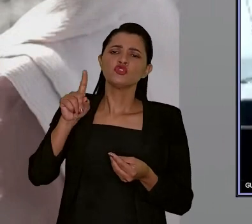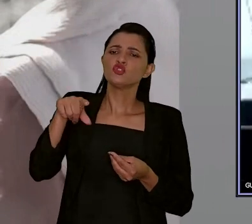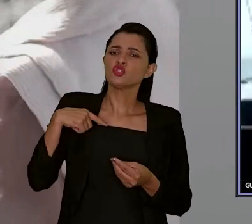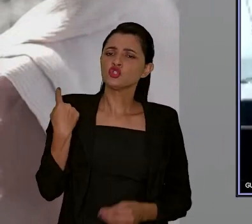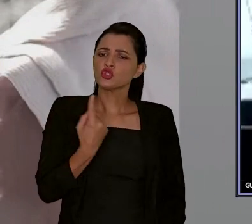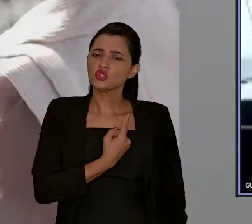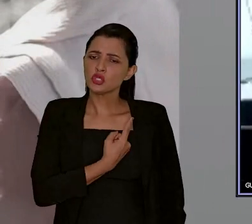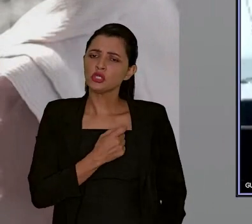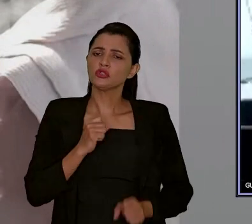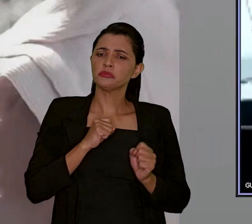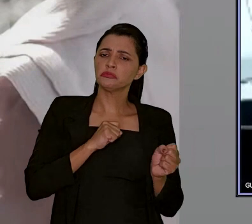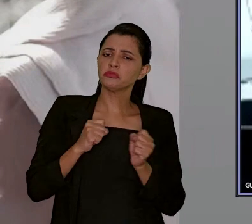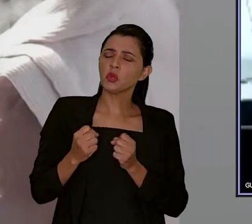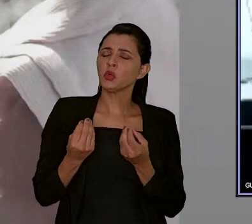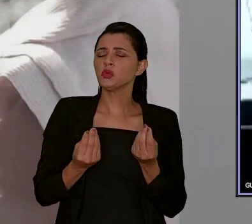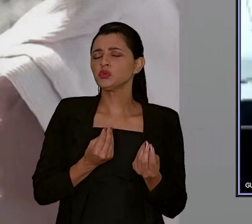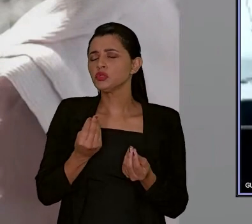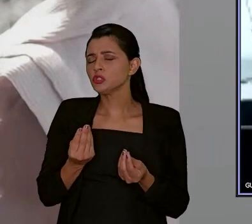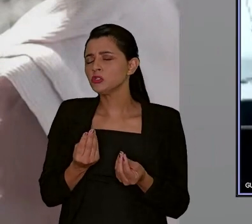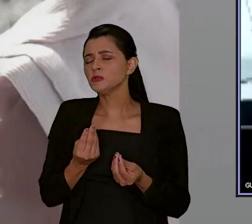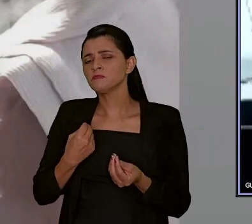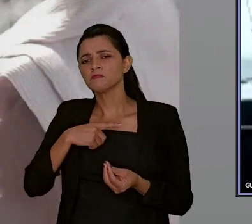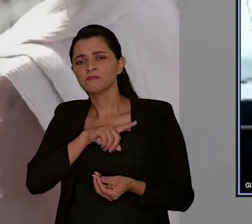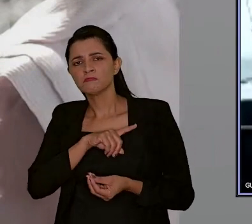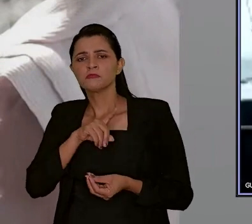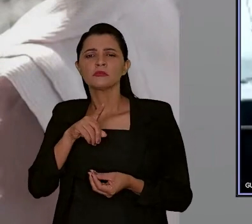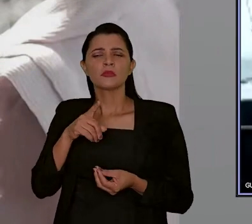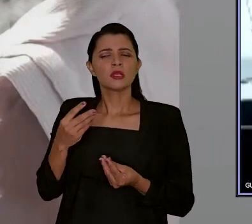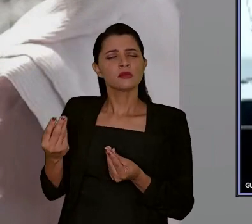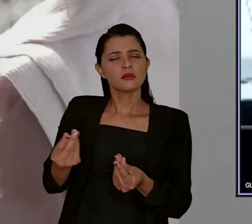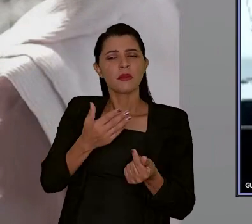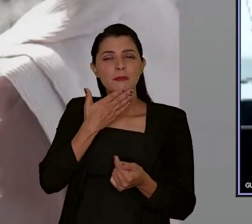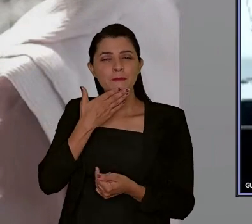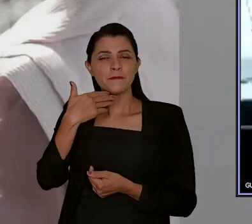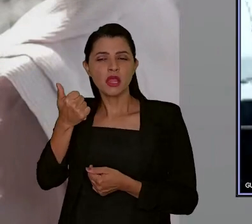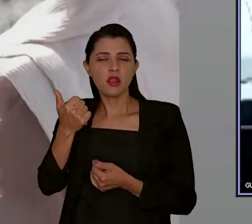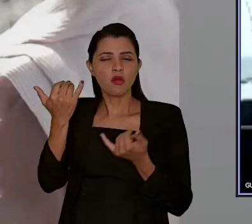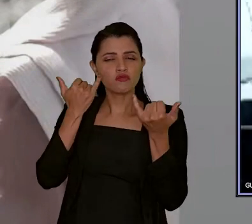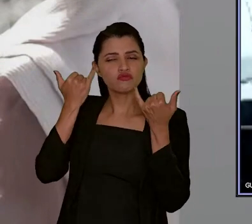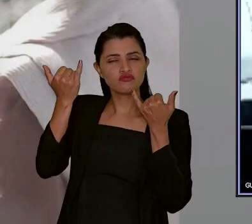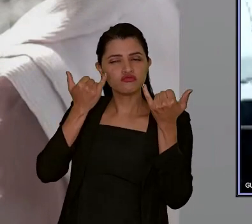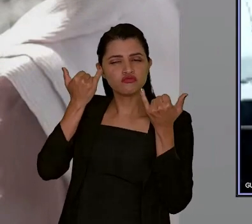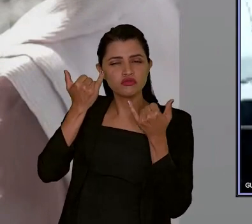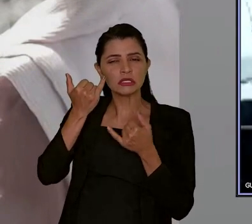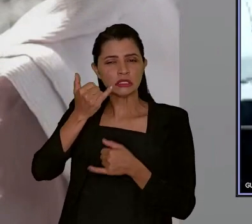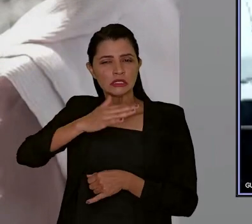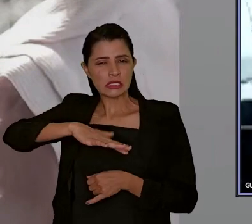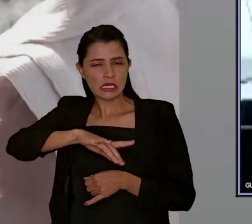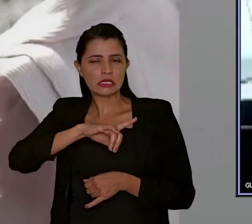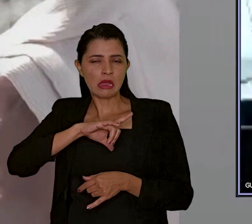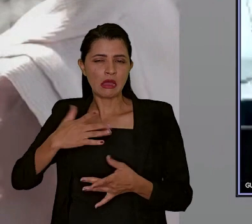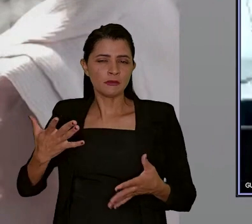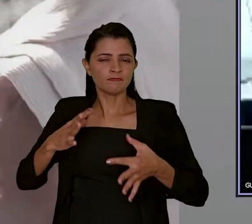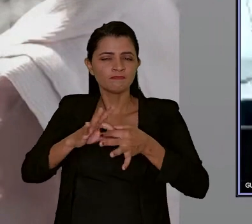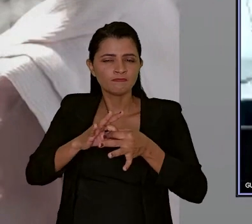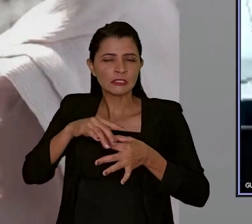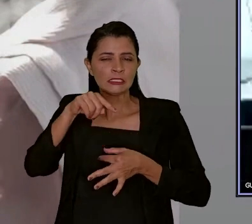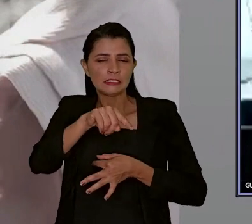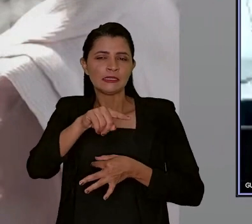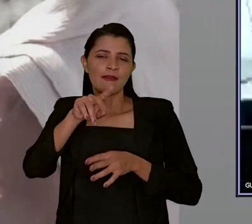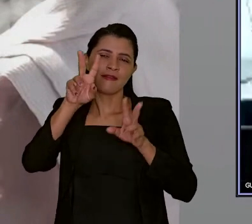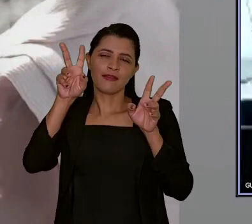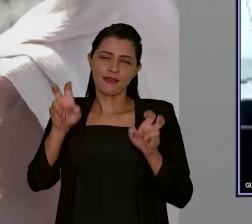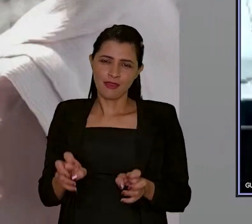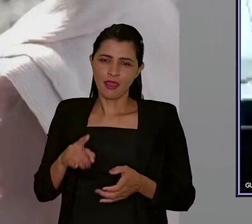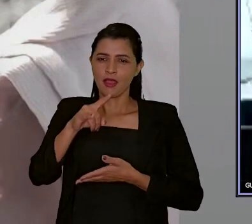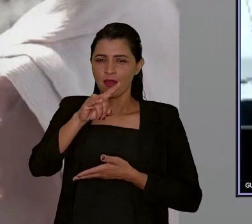podermos nos tornar um pouquinho melhor conhecedores daquilo que envolve a convenção, no caso